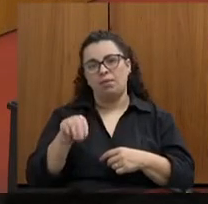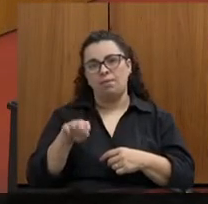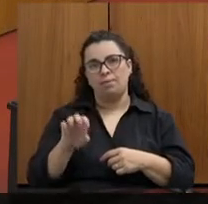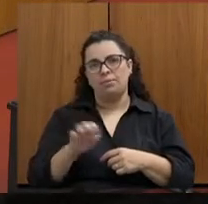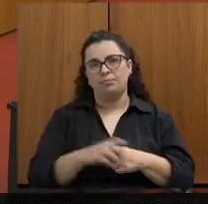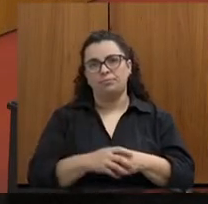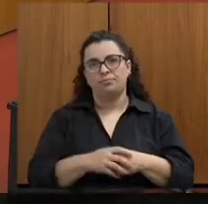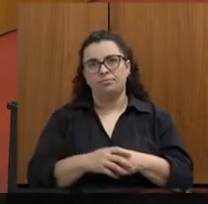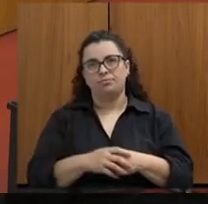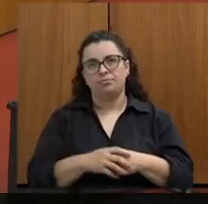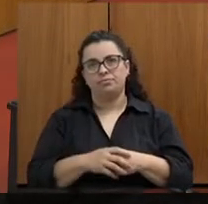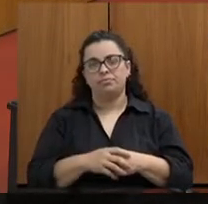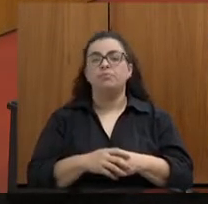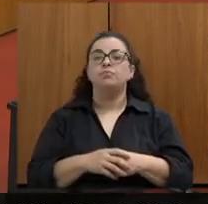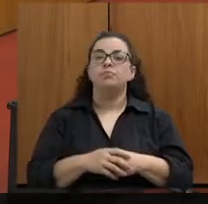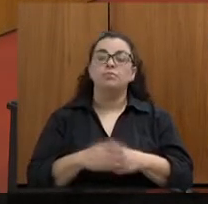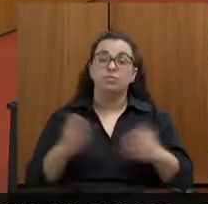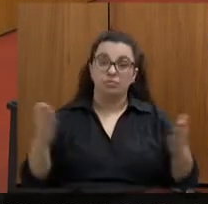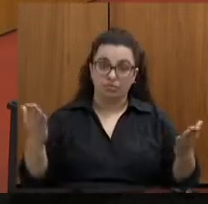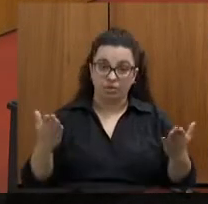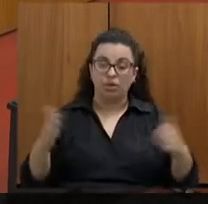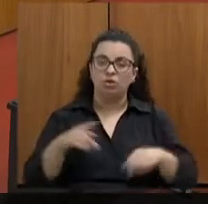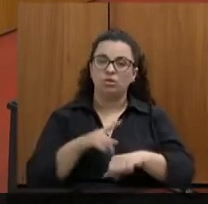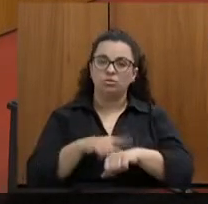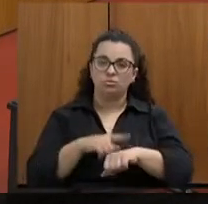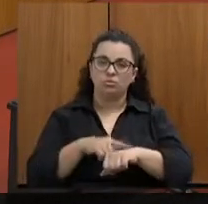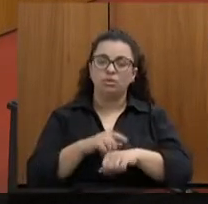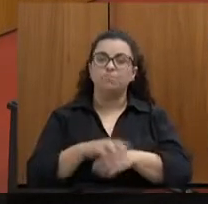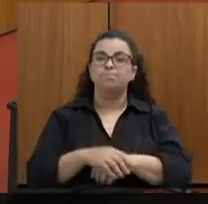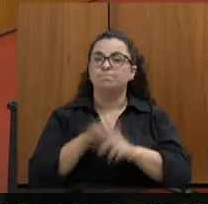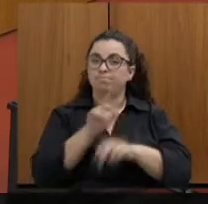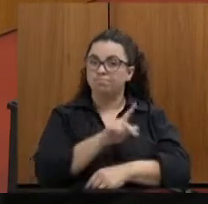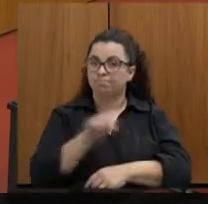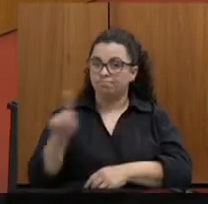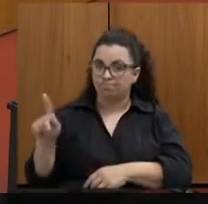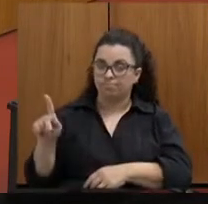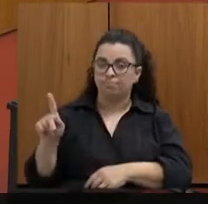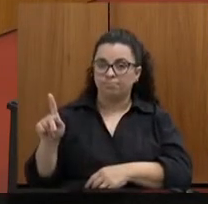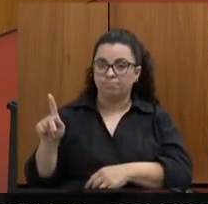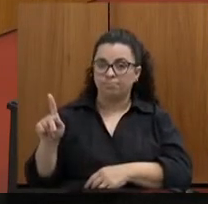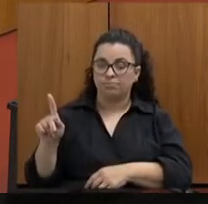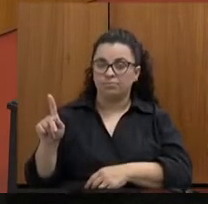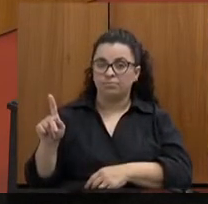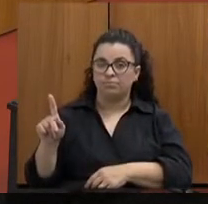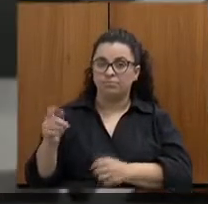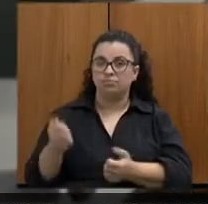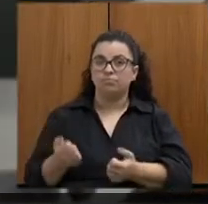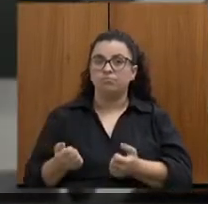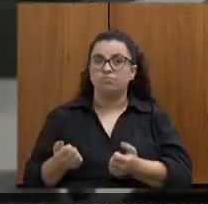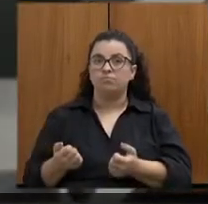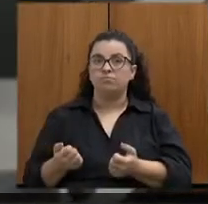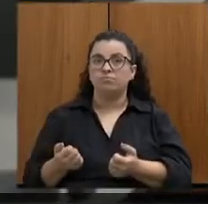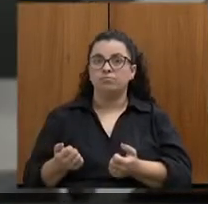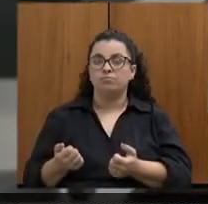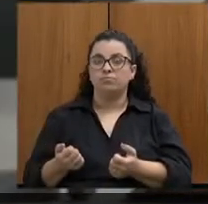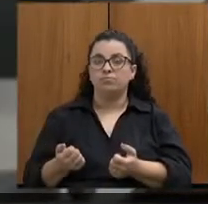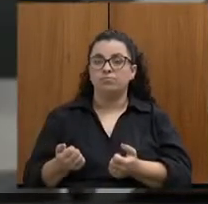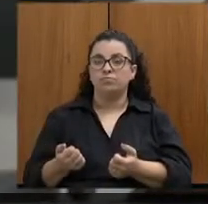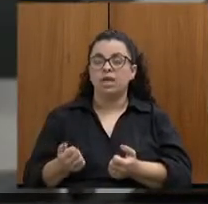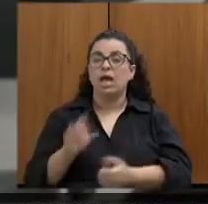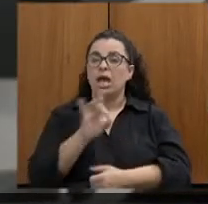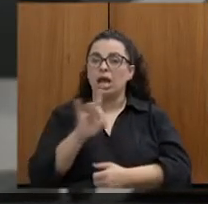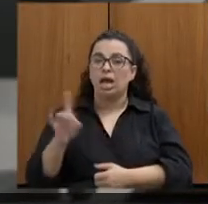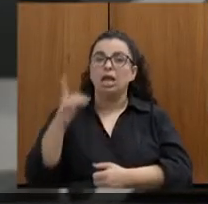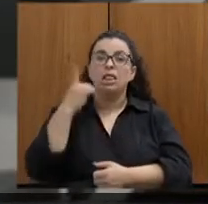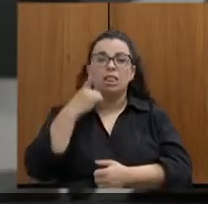Neste momento, a presidência passará às deputadas e os deputados inscritos, que disporão de até 3 minutos